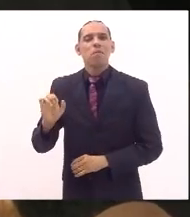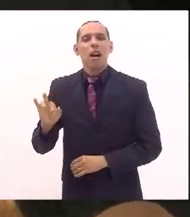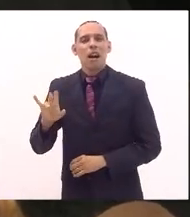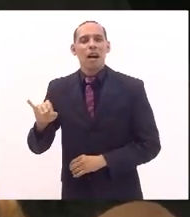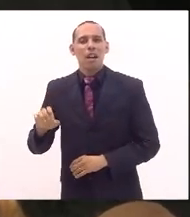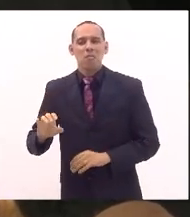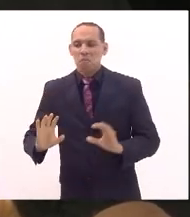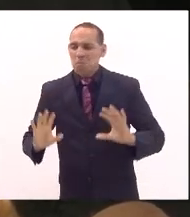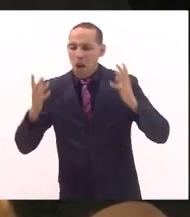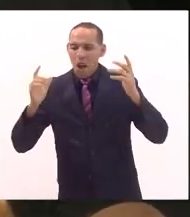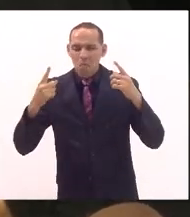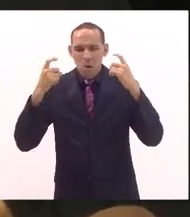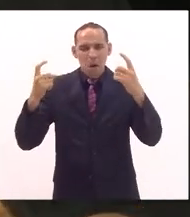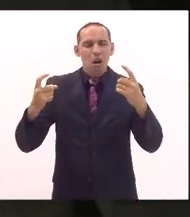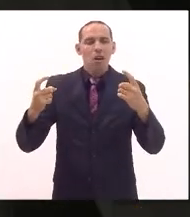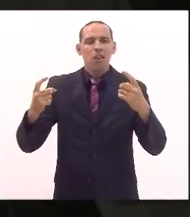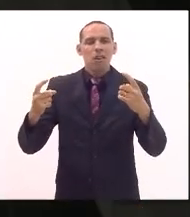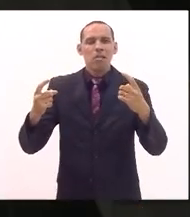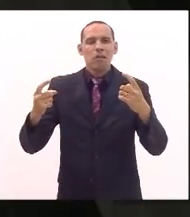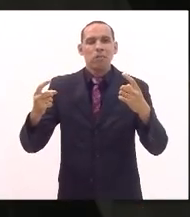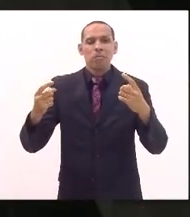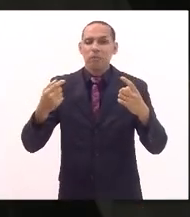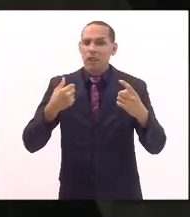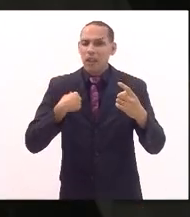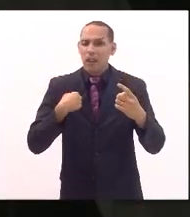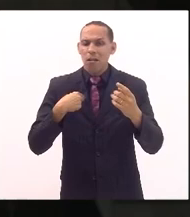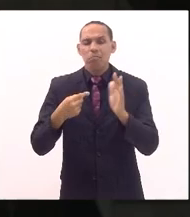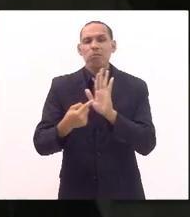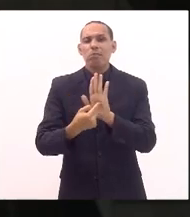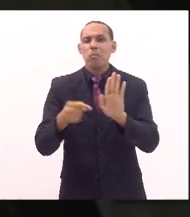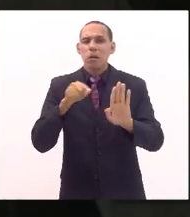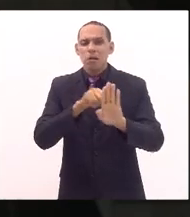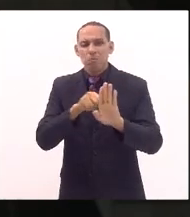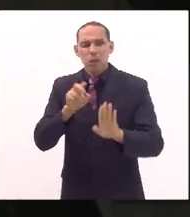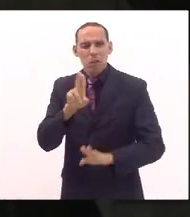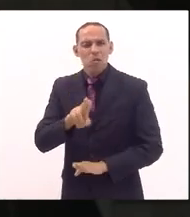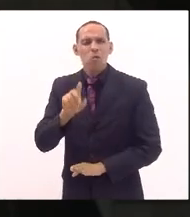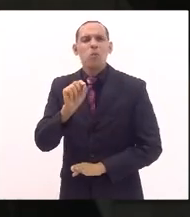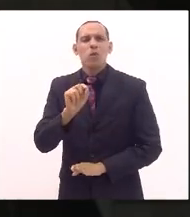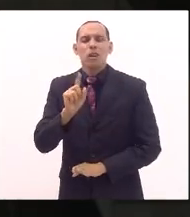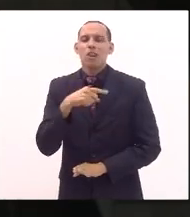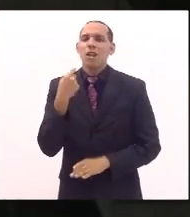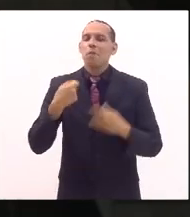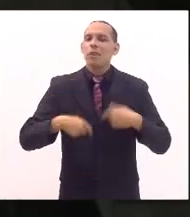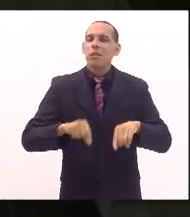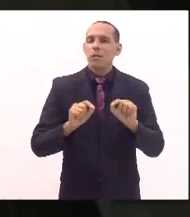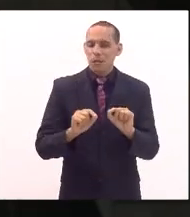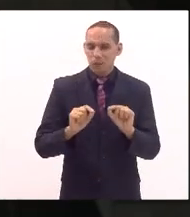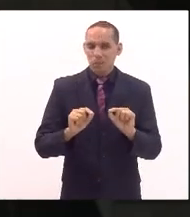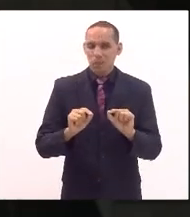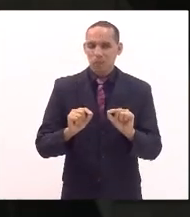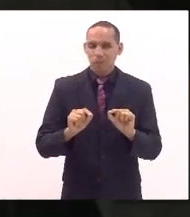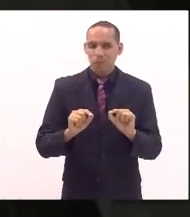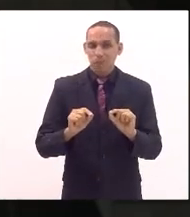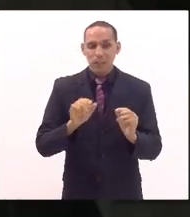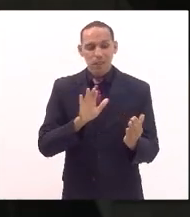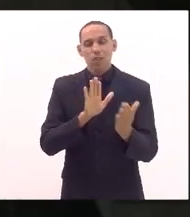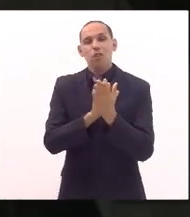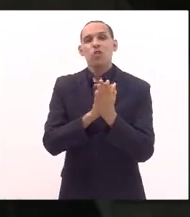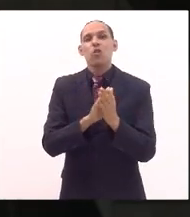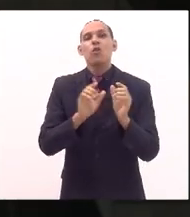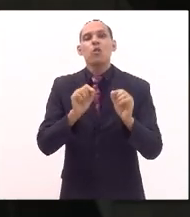Renata e afirmando e usando uma metáfora uma imagem do que nós precisamos enfrentar